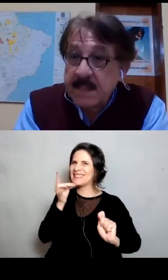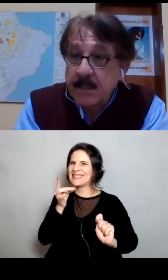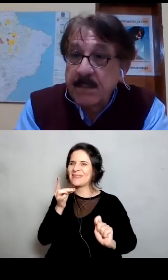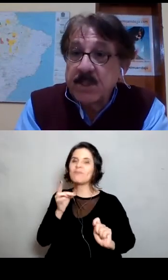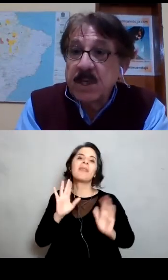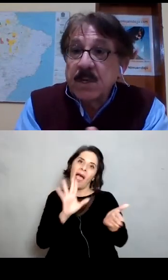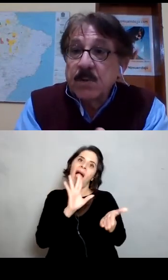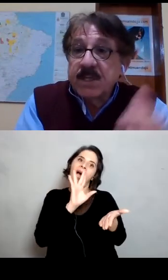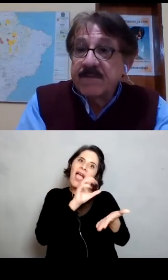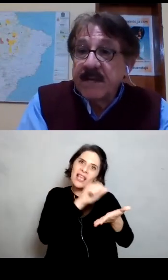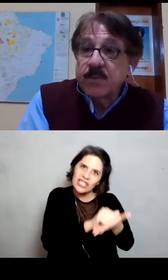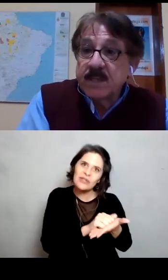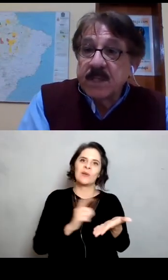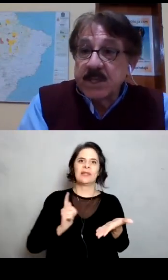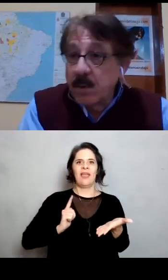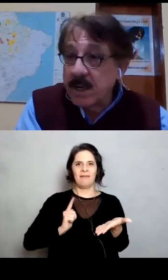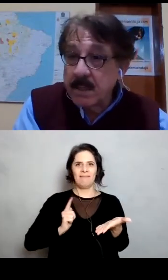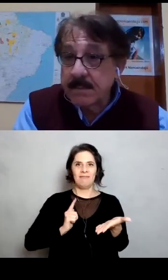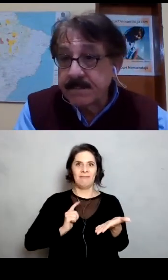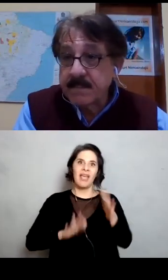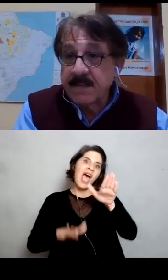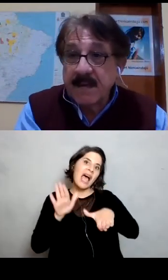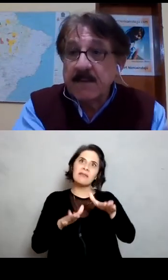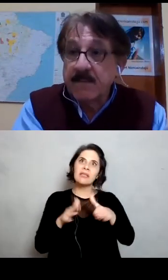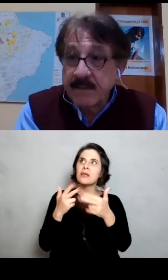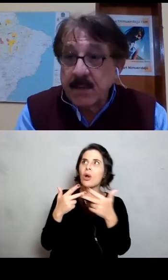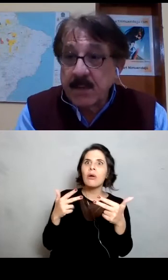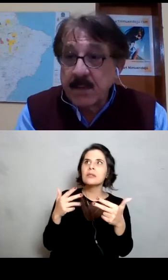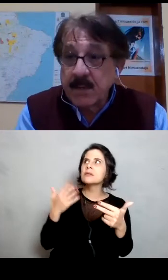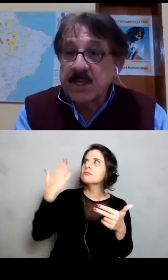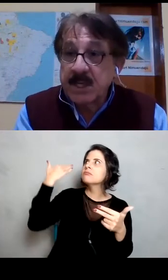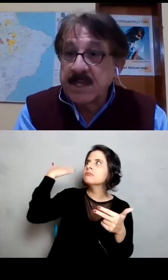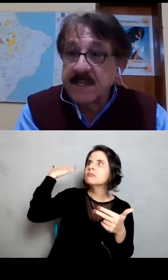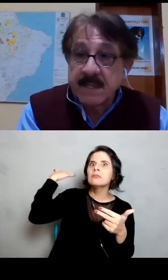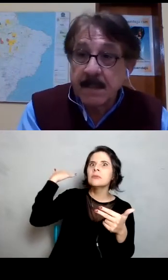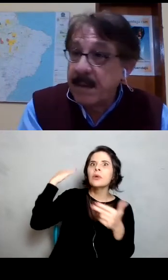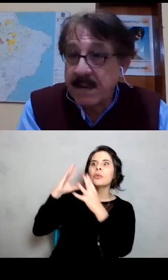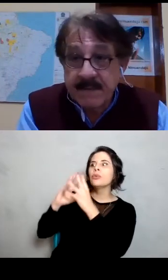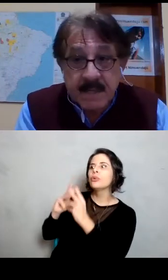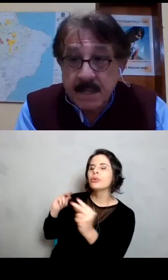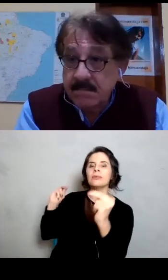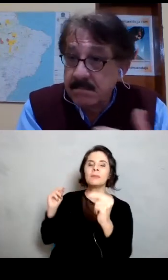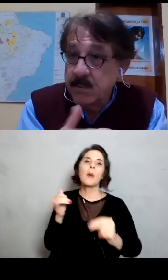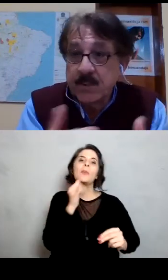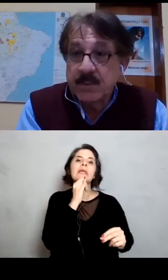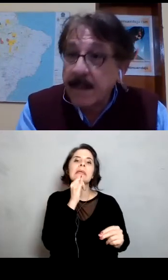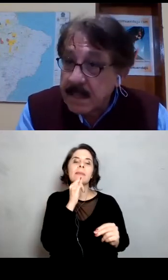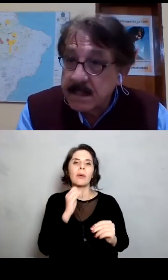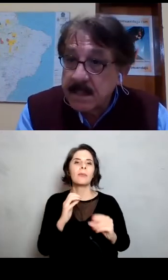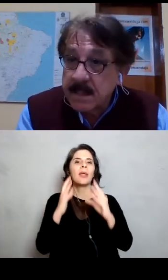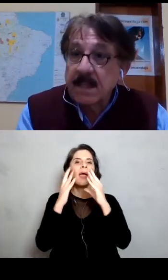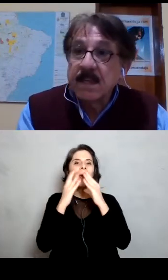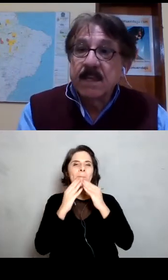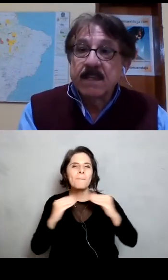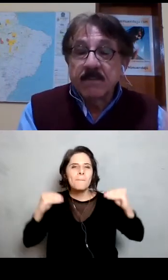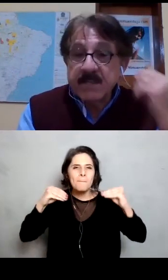Então, a escrita permite que você conserve coisas que você não precisa guardar na memória,